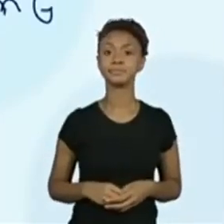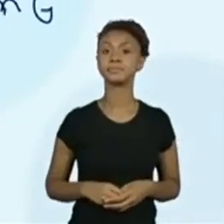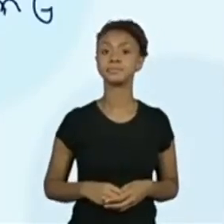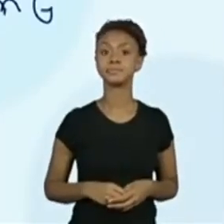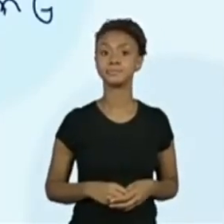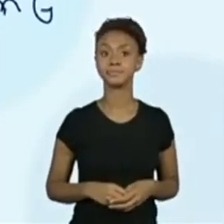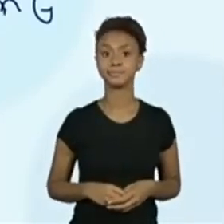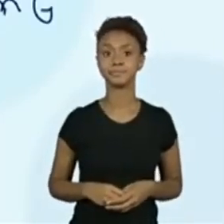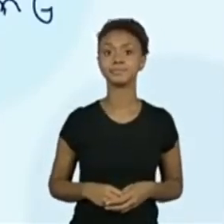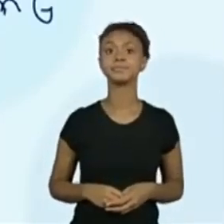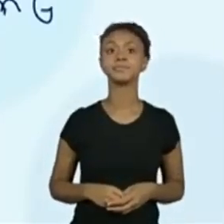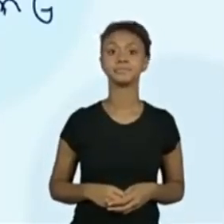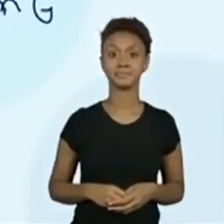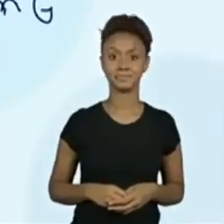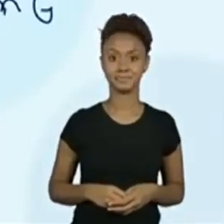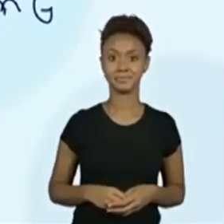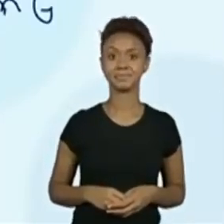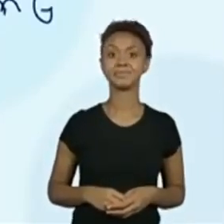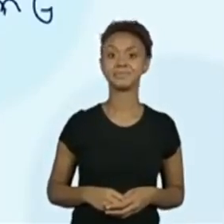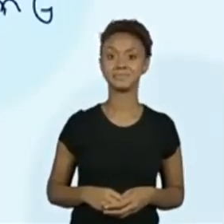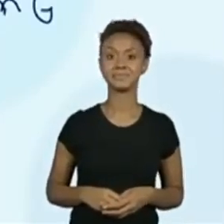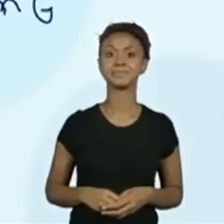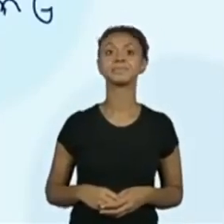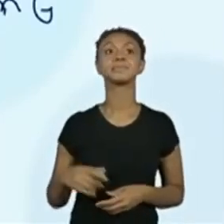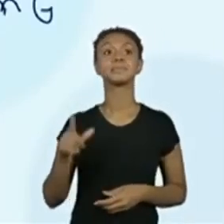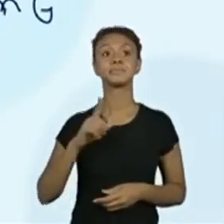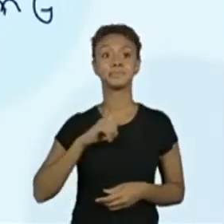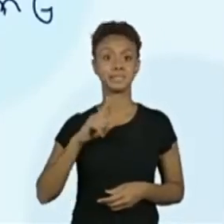Quando? É seguida